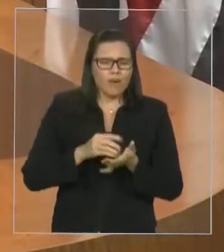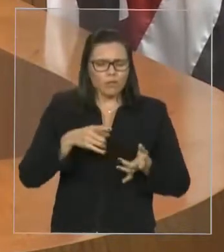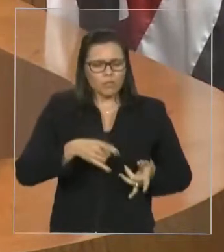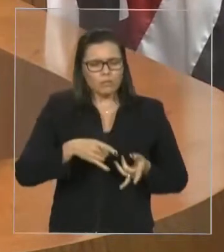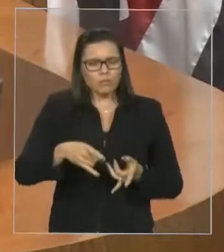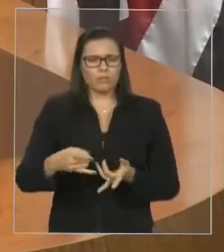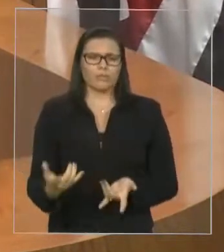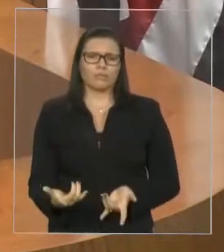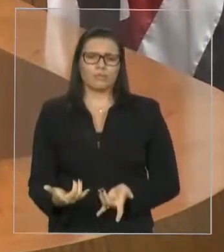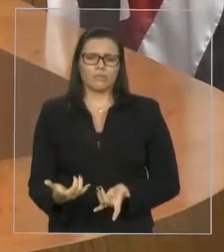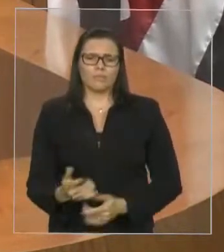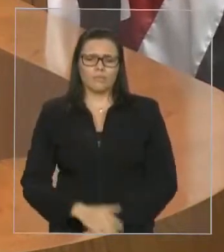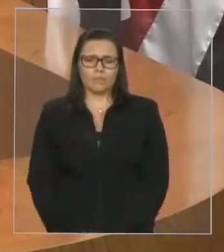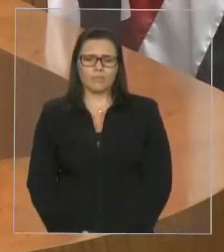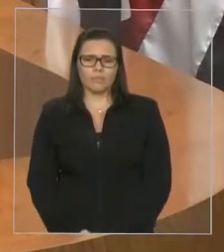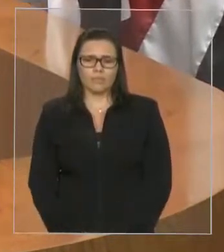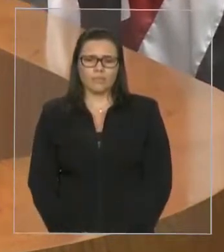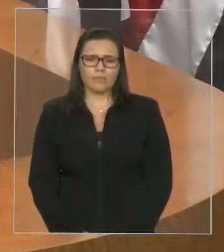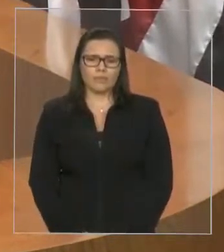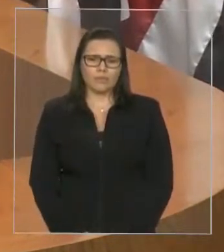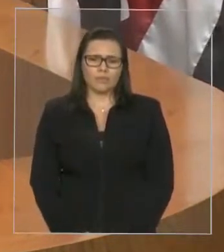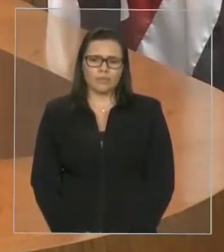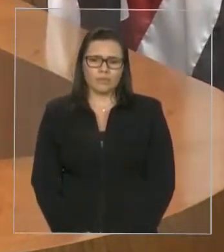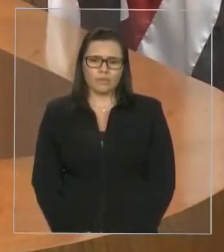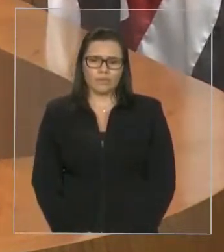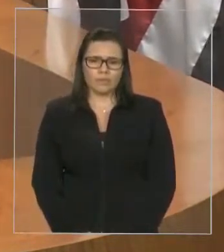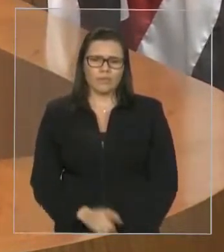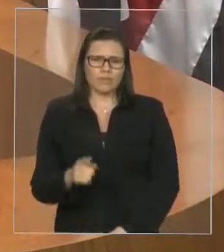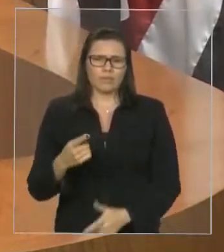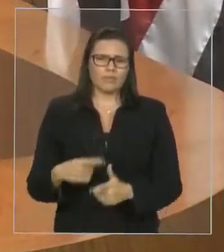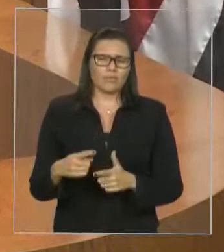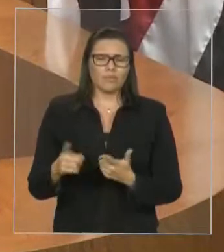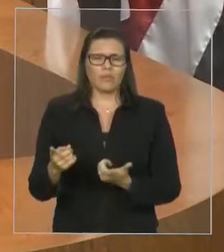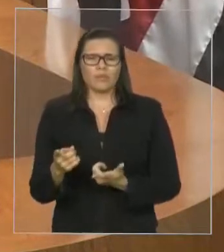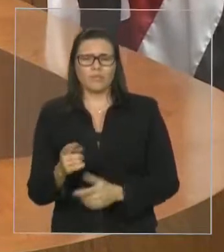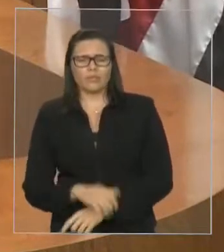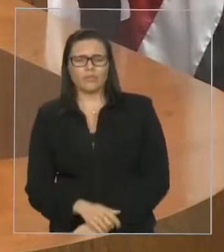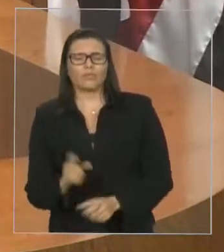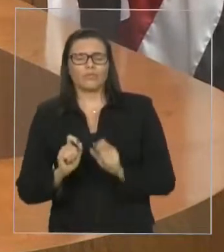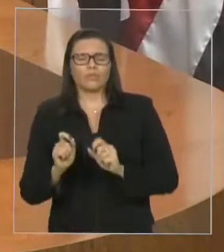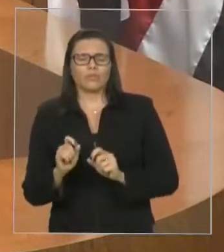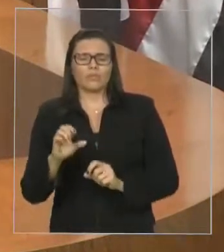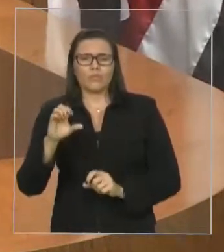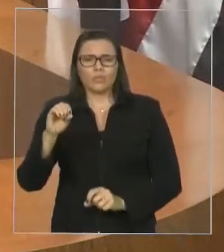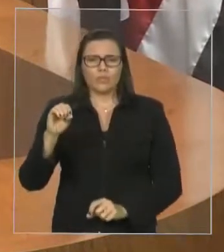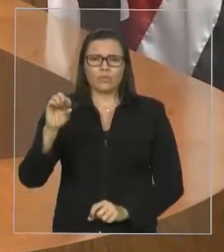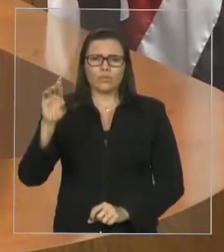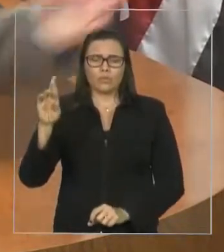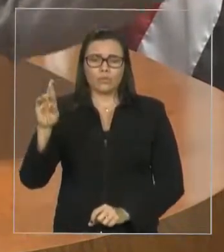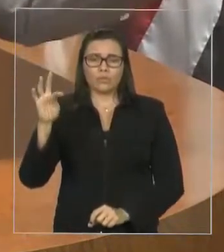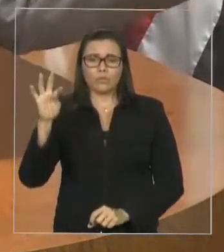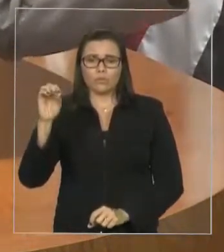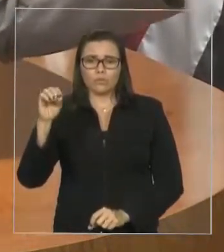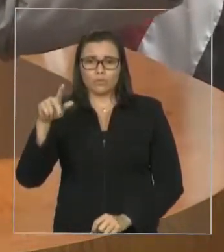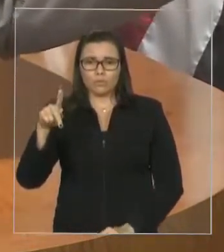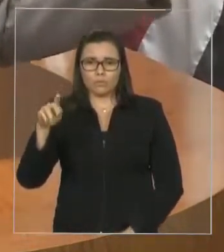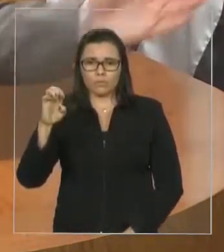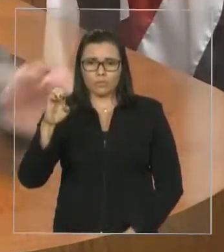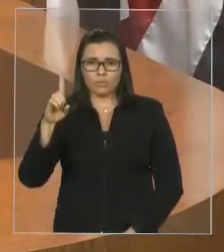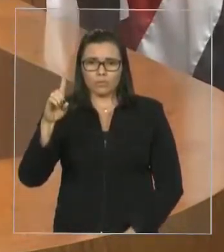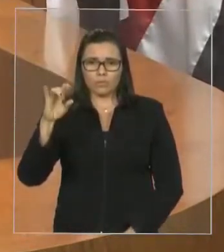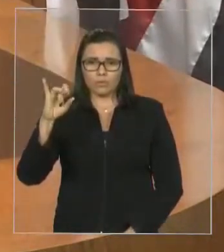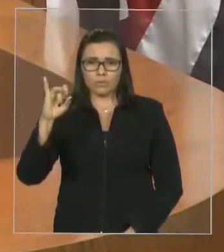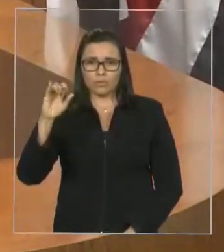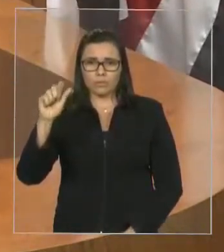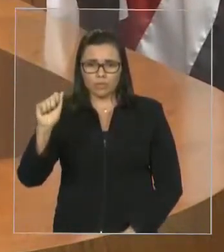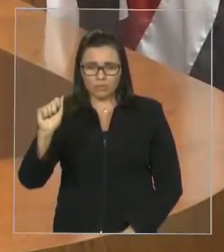para atender essas situações de ortopedia e traumatologia. Então, assim como o projeto Ninar,